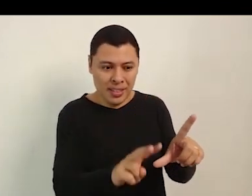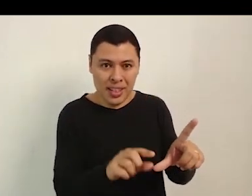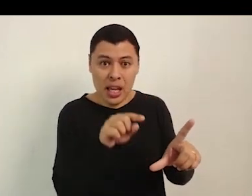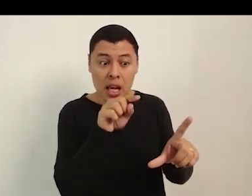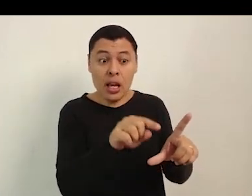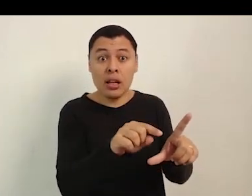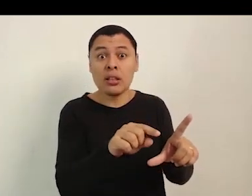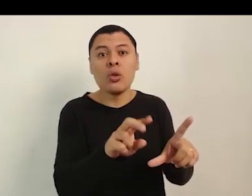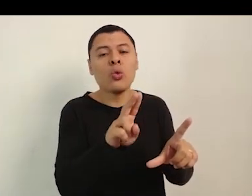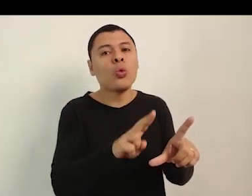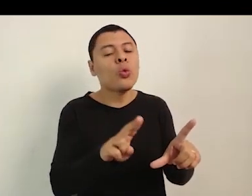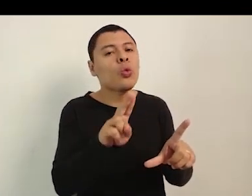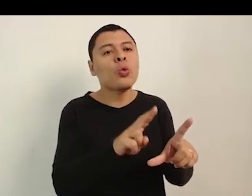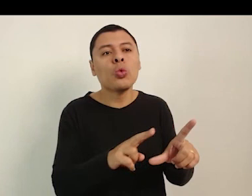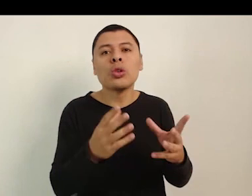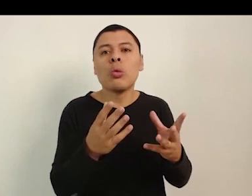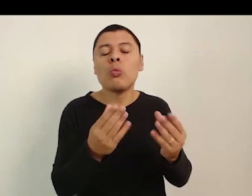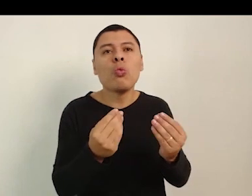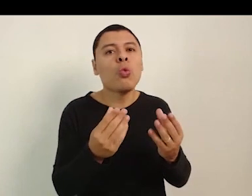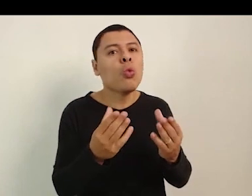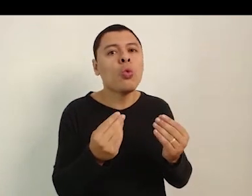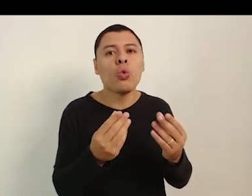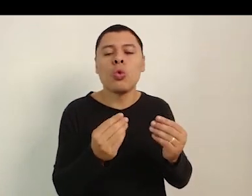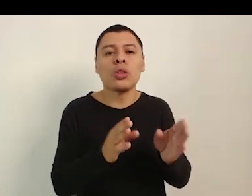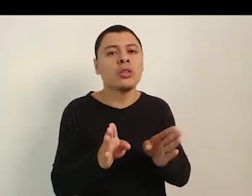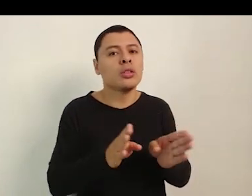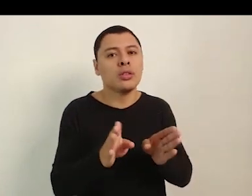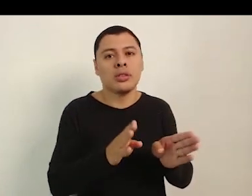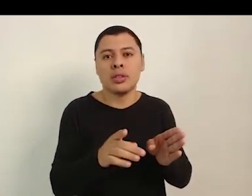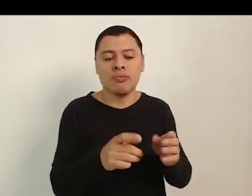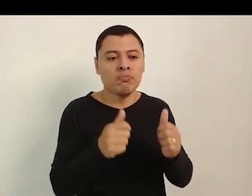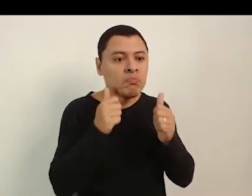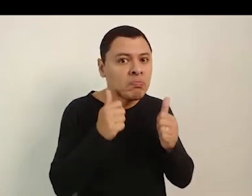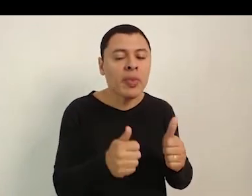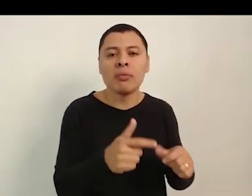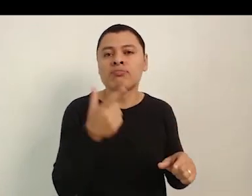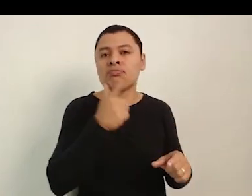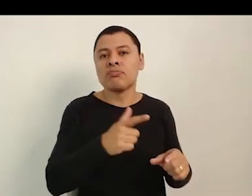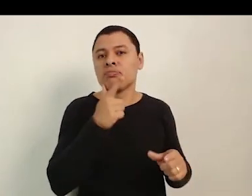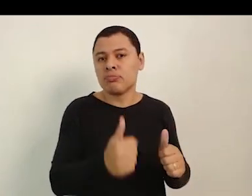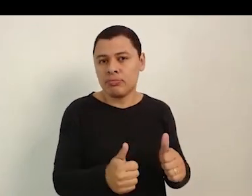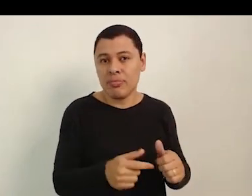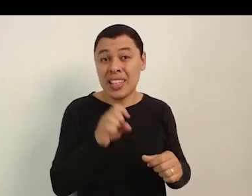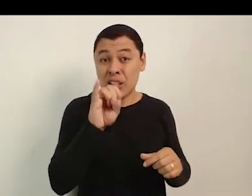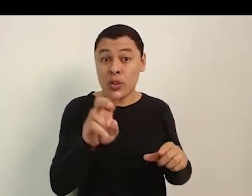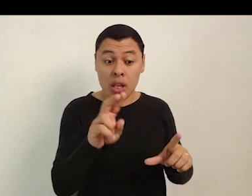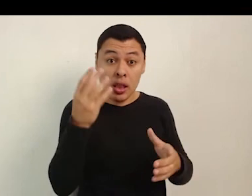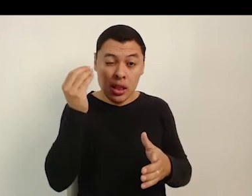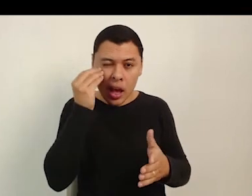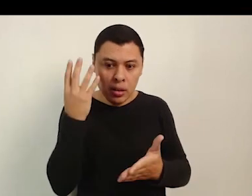usa muito e exige muito de acessibilidade, de estar bem feita. Então, a probabilidade de você